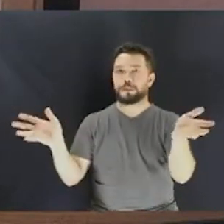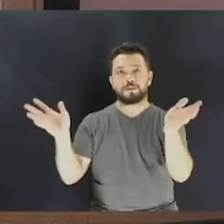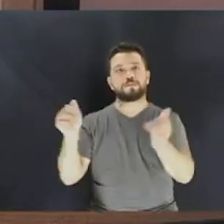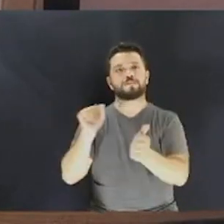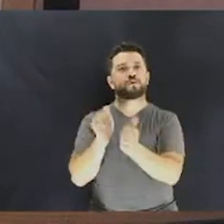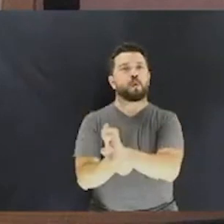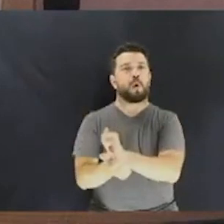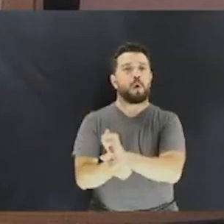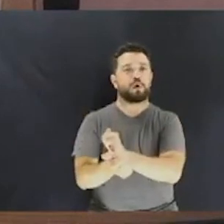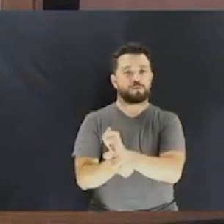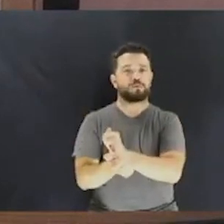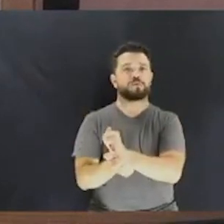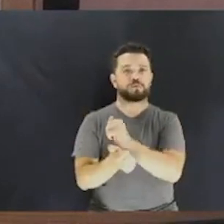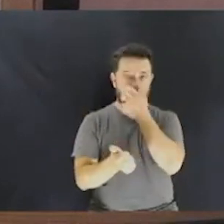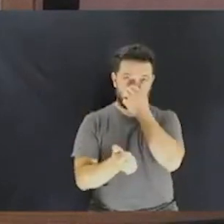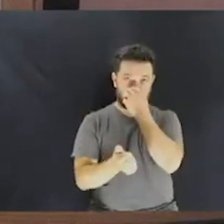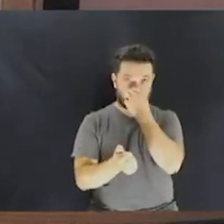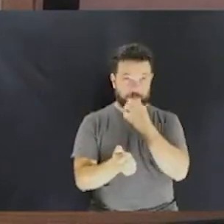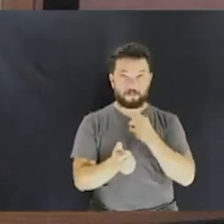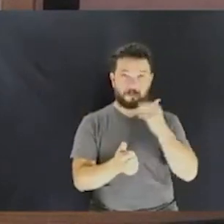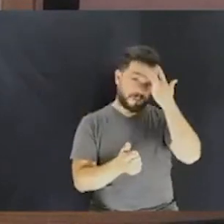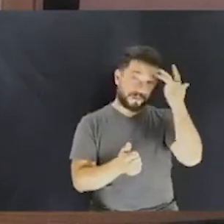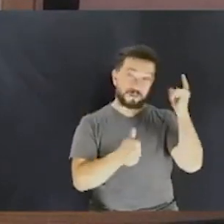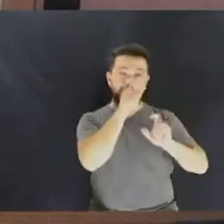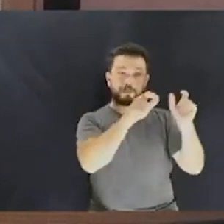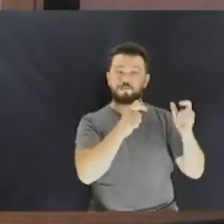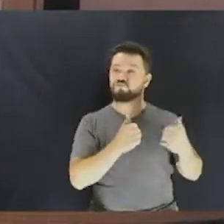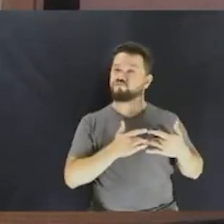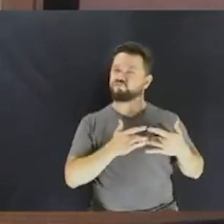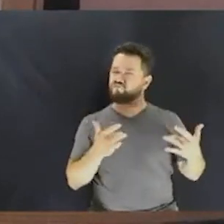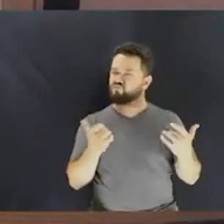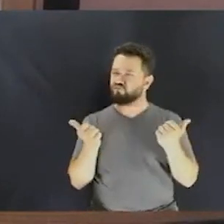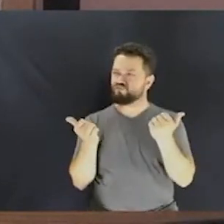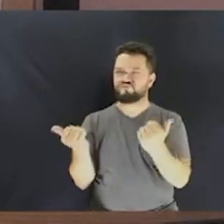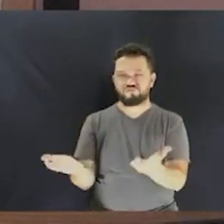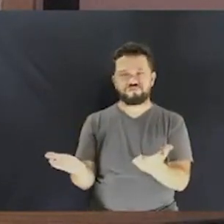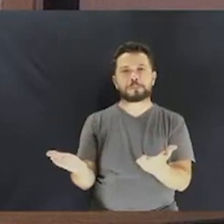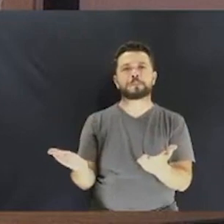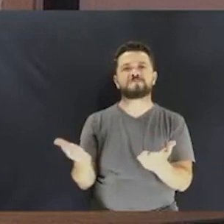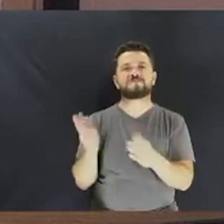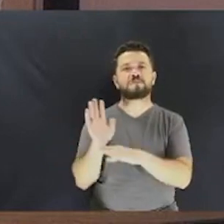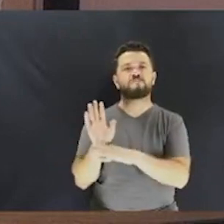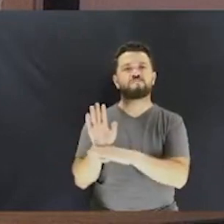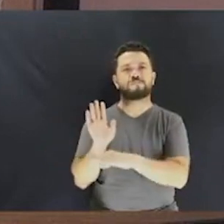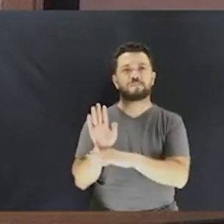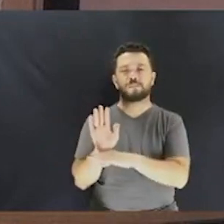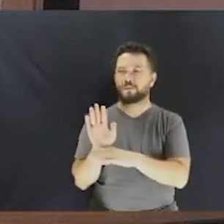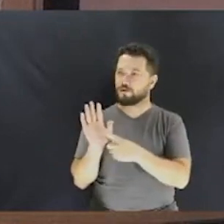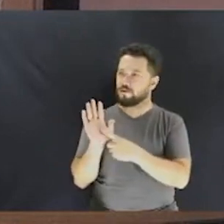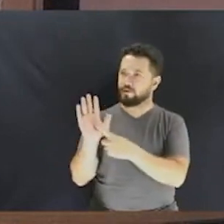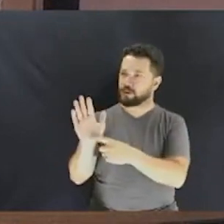também. É super bacana, a pessoa doando, ajudando uma pessoa e nós mostrando para aquela pessoa que doou aonde que chegou o